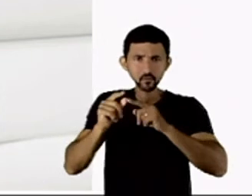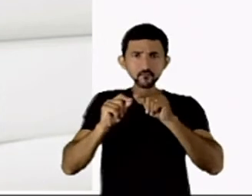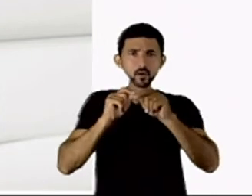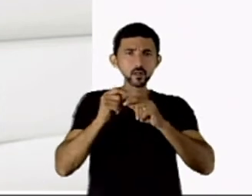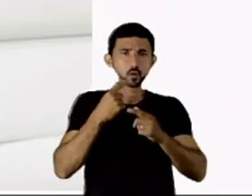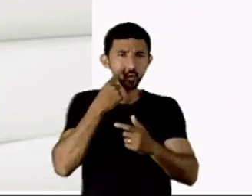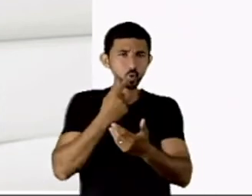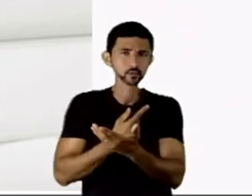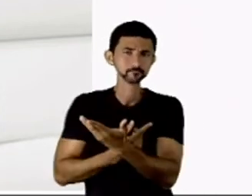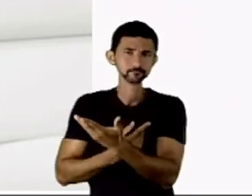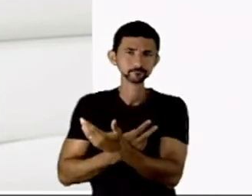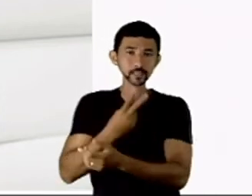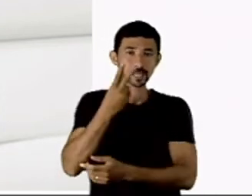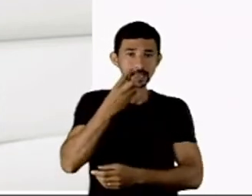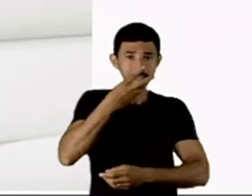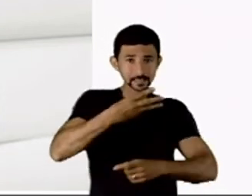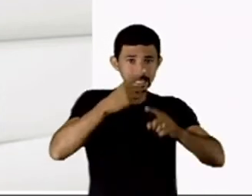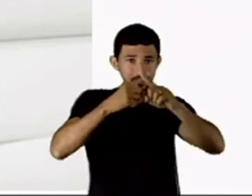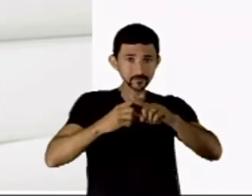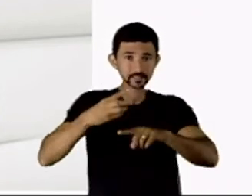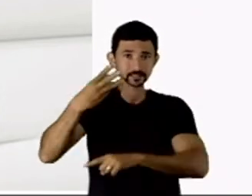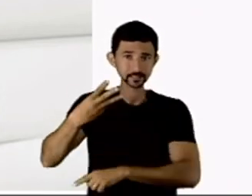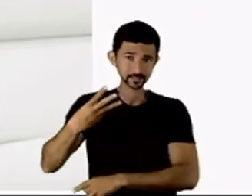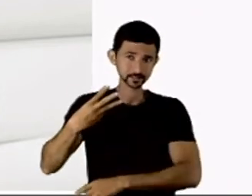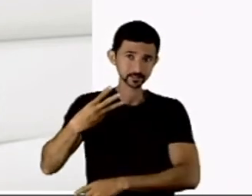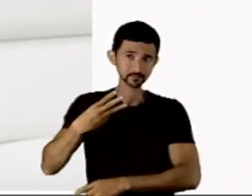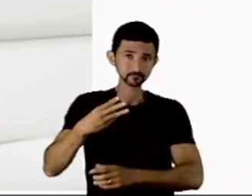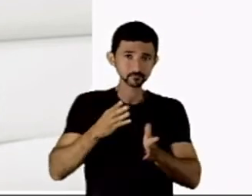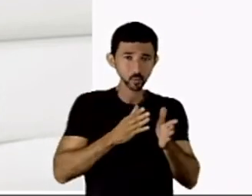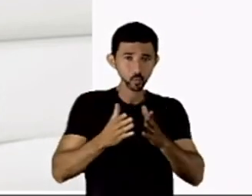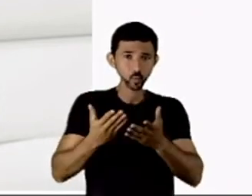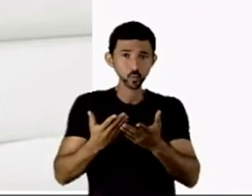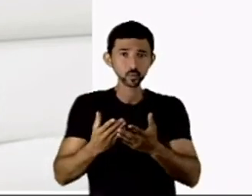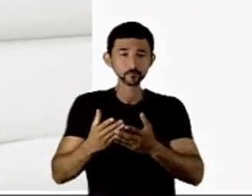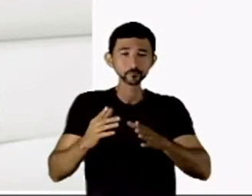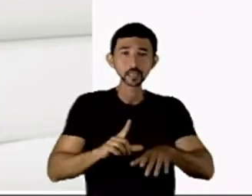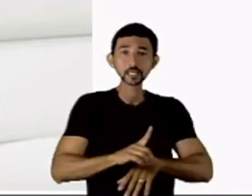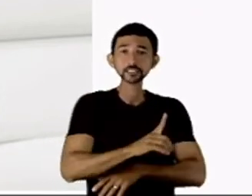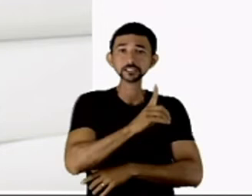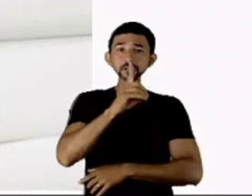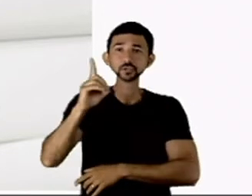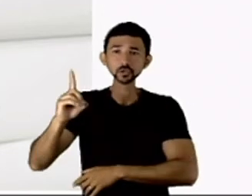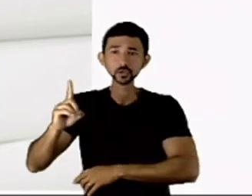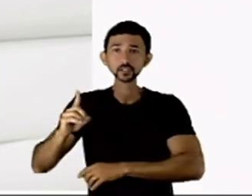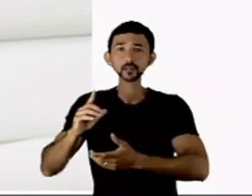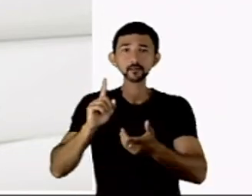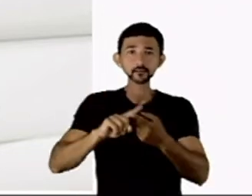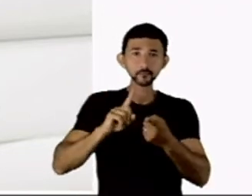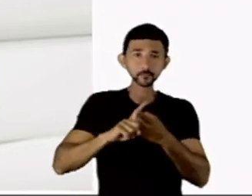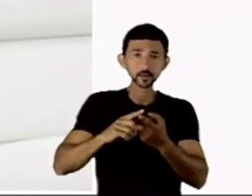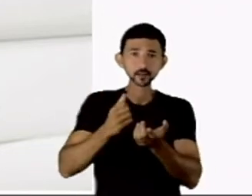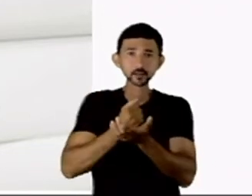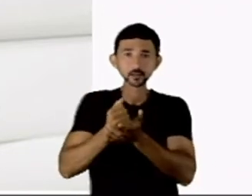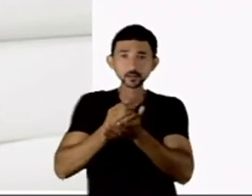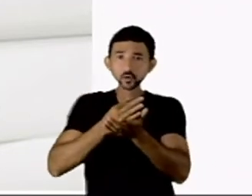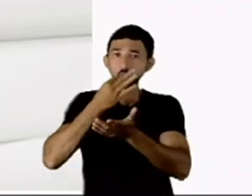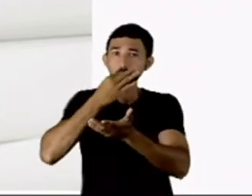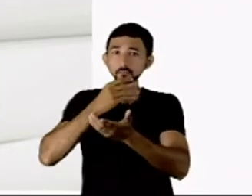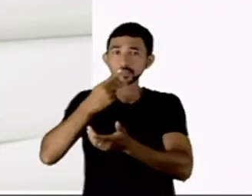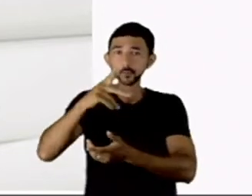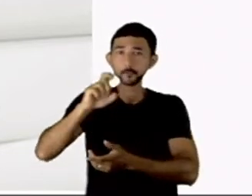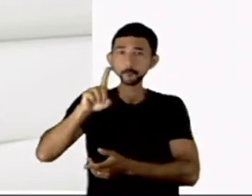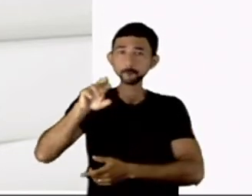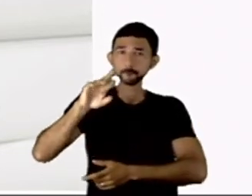aqui, olha, o 3 vezes 3 é a quantidade de dias e de comprimidos que Pedro